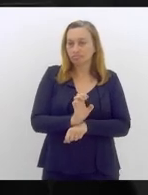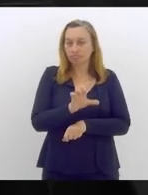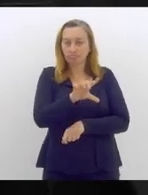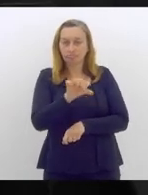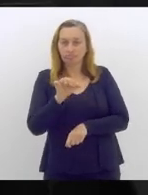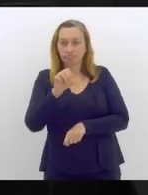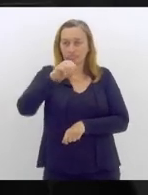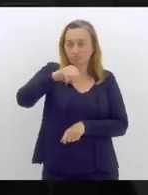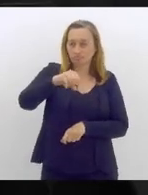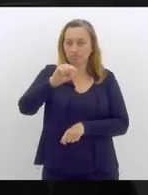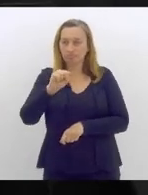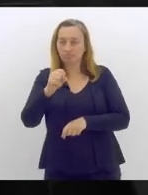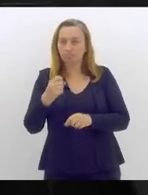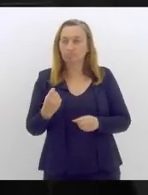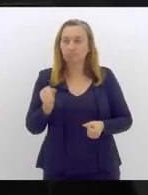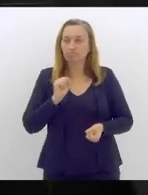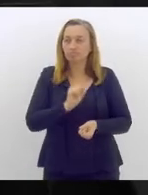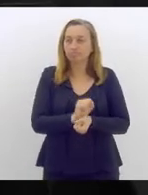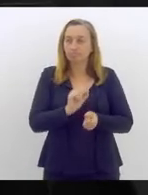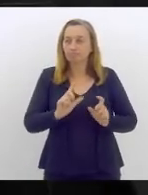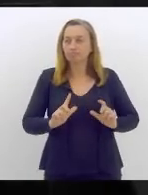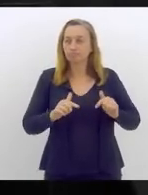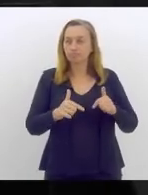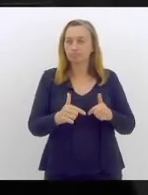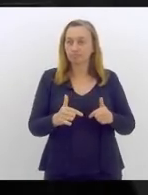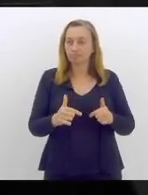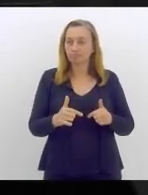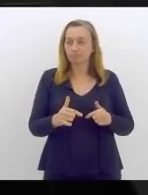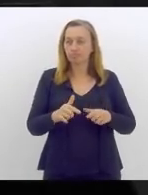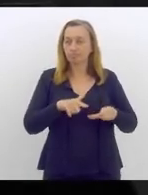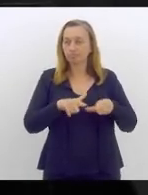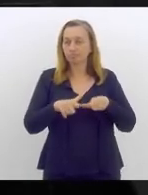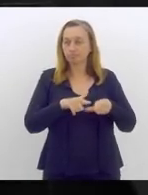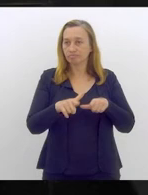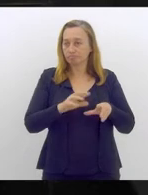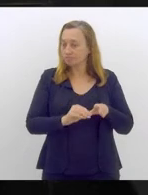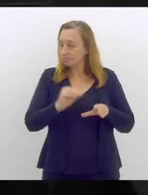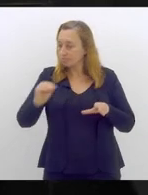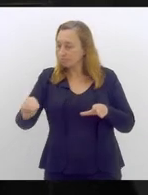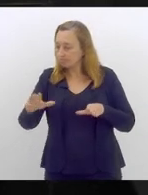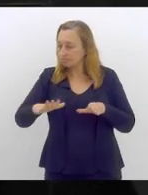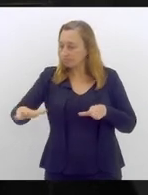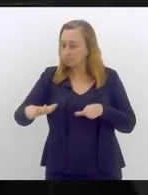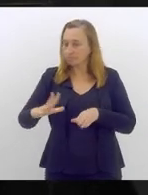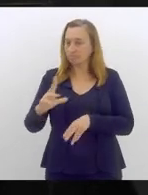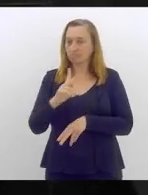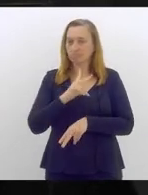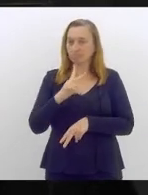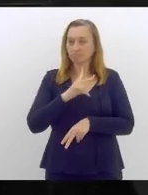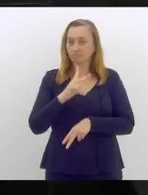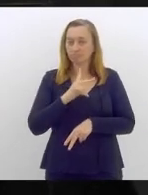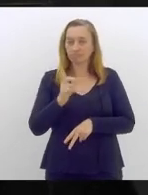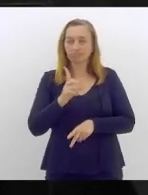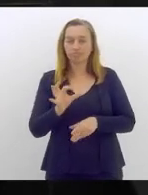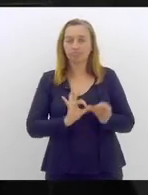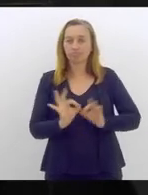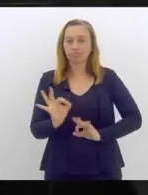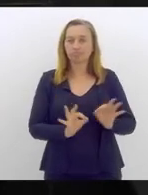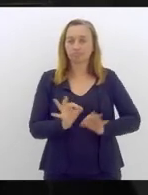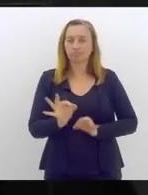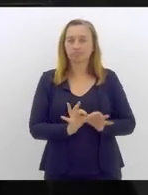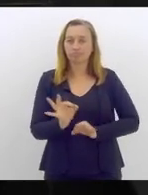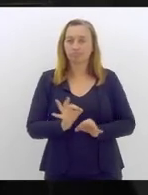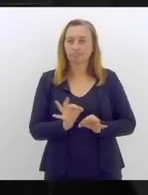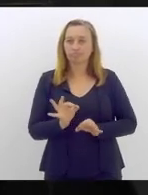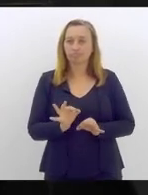em 98 parar de operar diretamente o serviço e transferi-lo concedê-lo a um setor privado também não se preparou e não se organizou